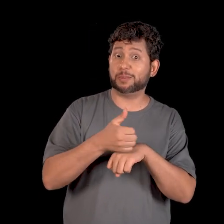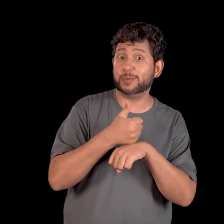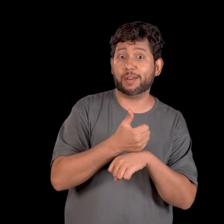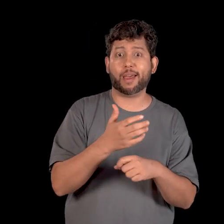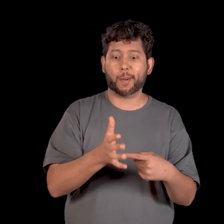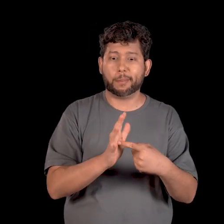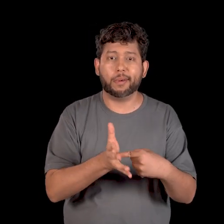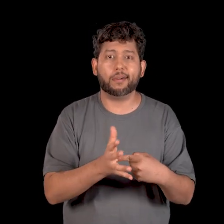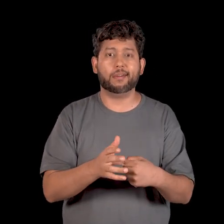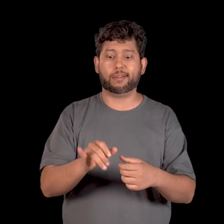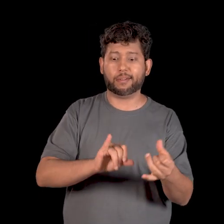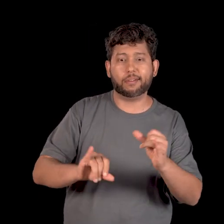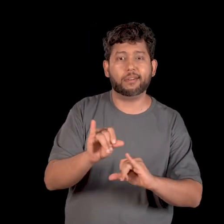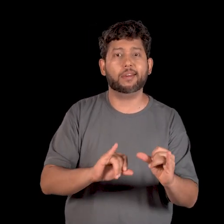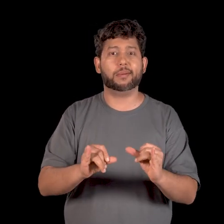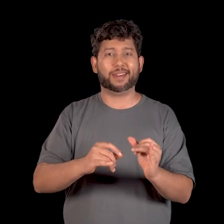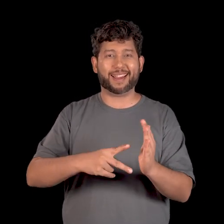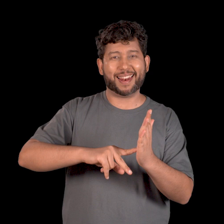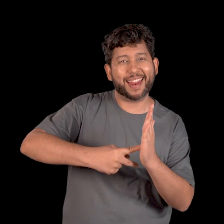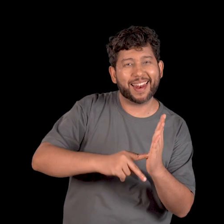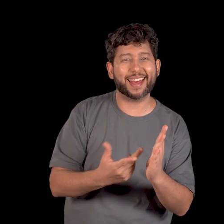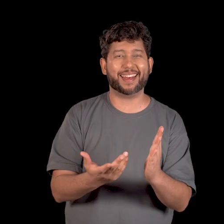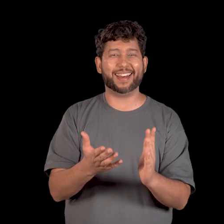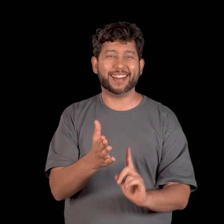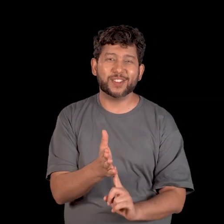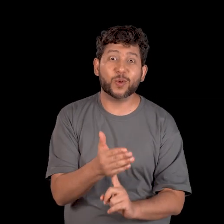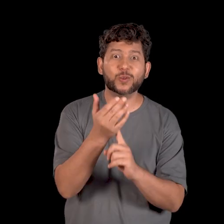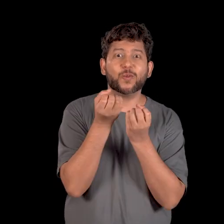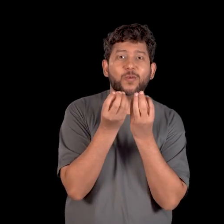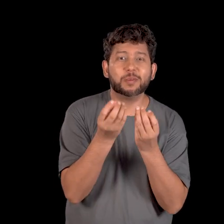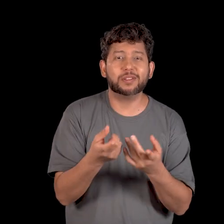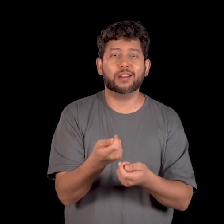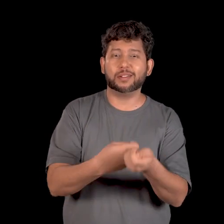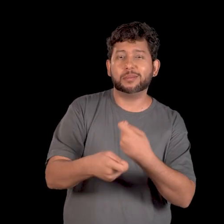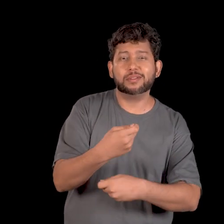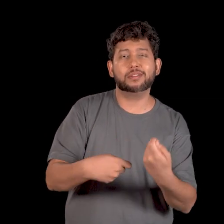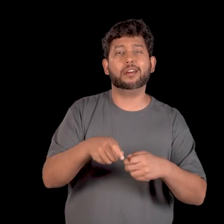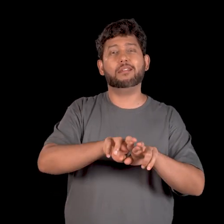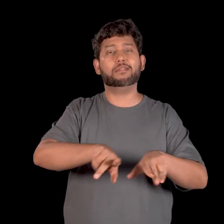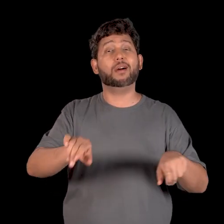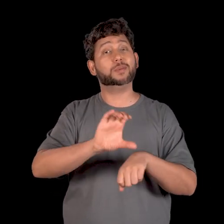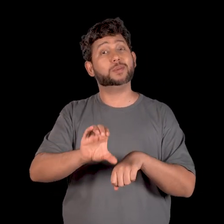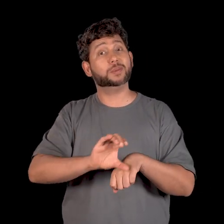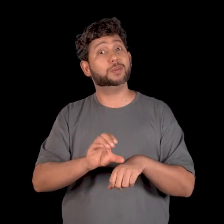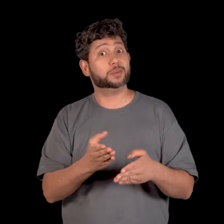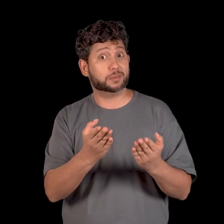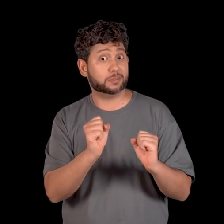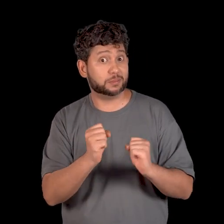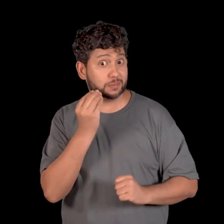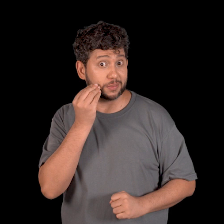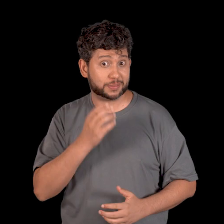Aprendizagem Industrial, SENAI, que incluem, por exemplo, cursos de mecânica, química, metalurgia, tecnologia da